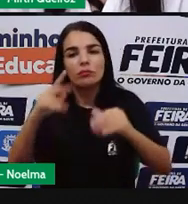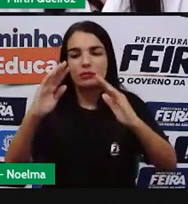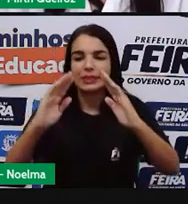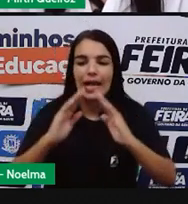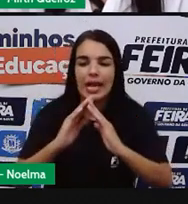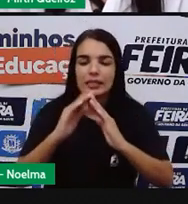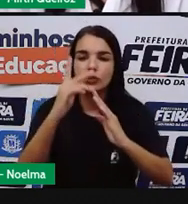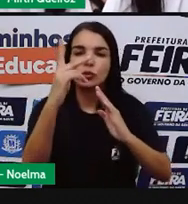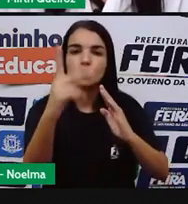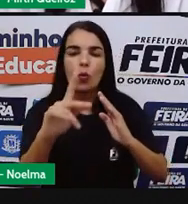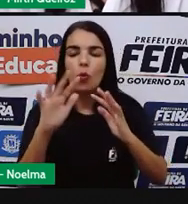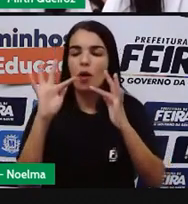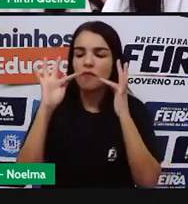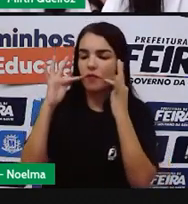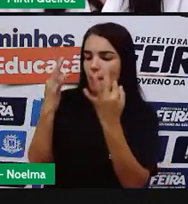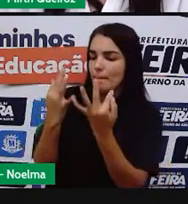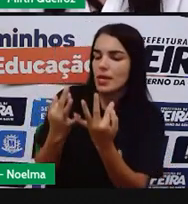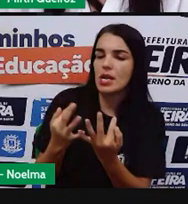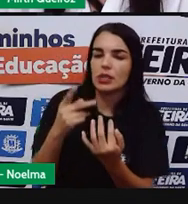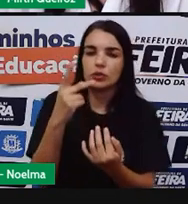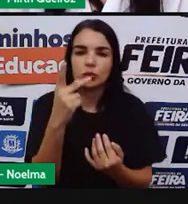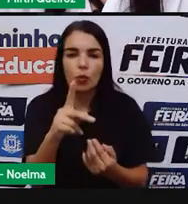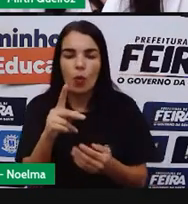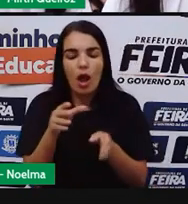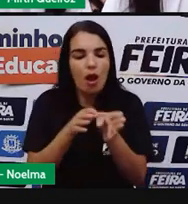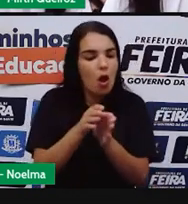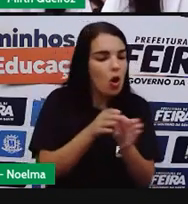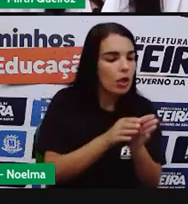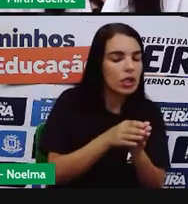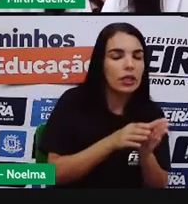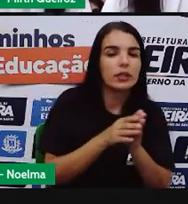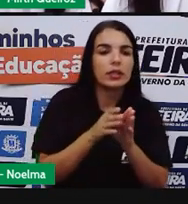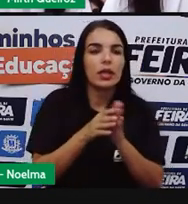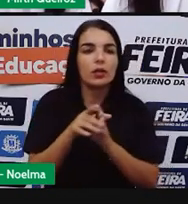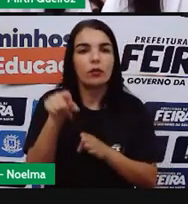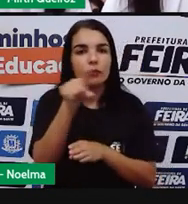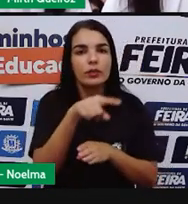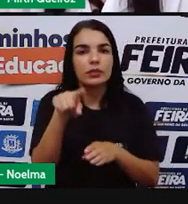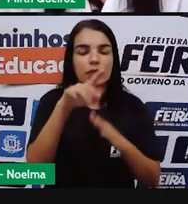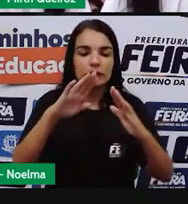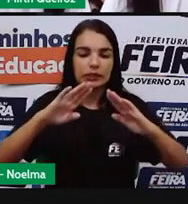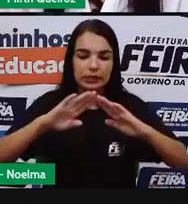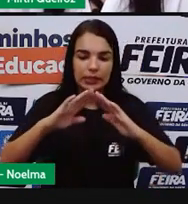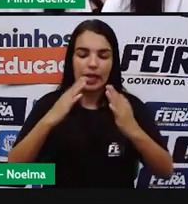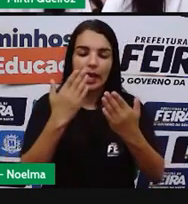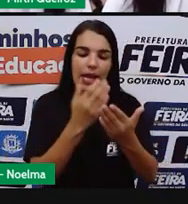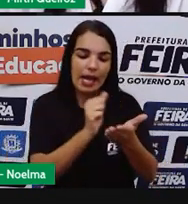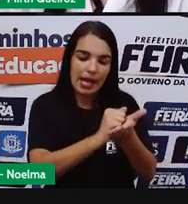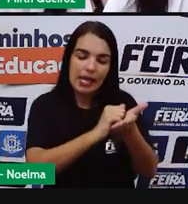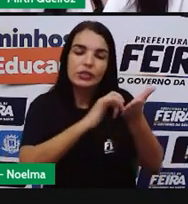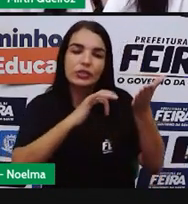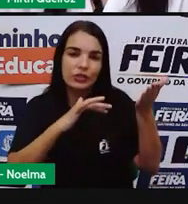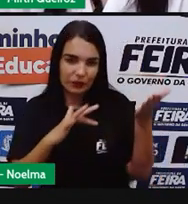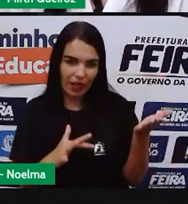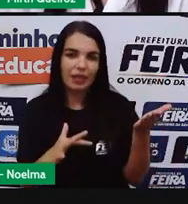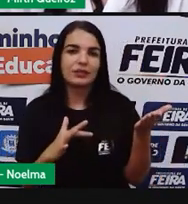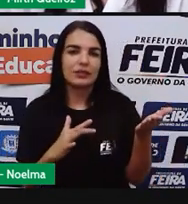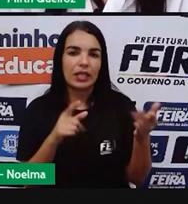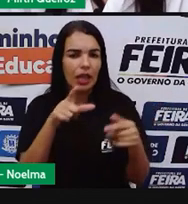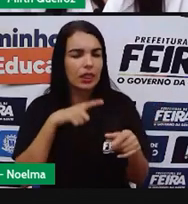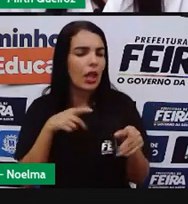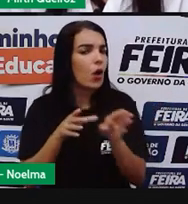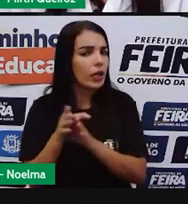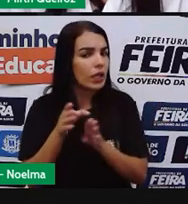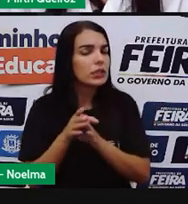seus pais, seus familiares estão orientando aí nas atividades que estão sendo feitas em casa, e vocês estão recebendo orientações também